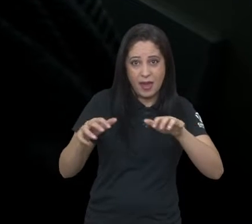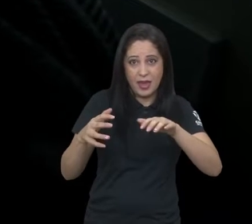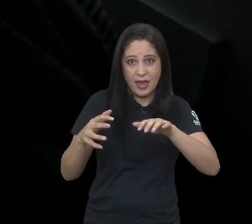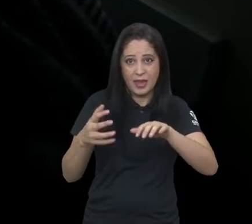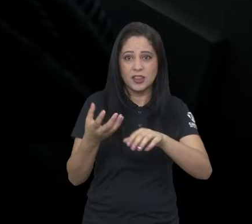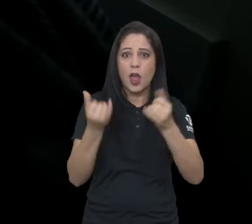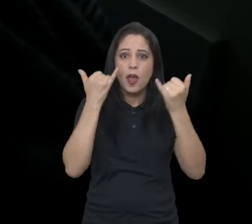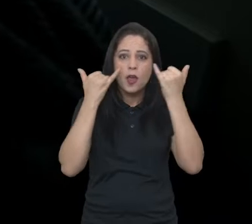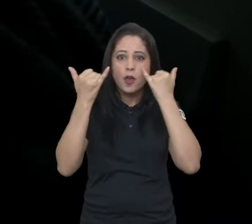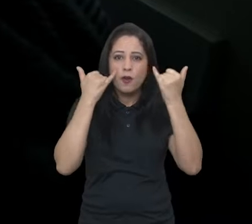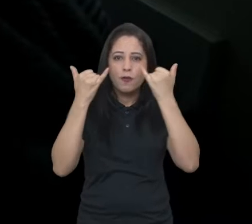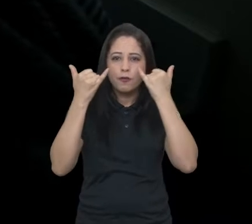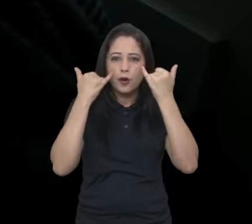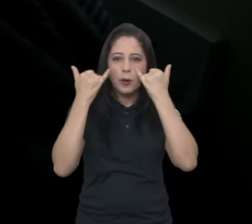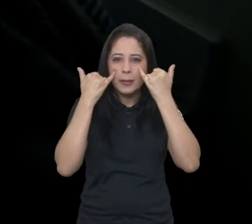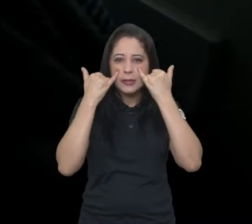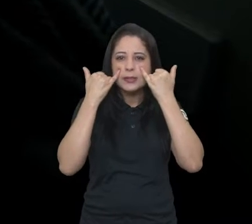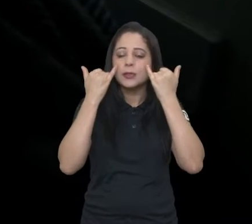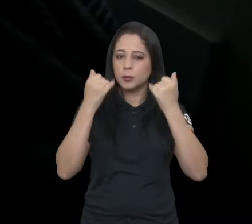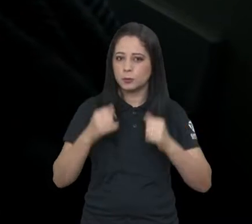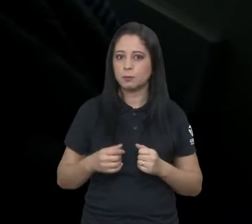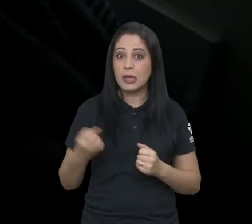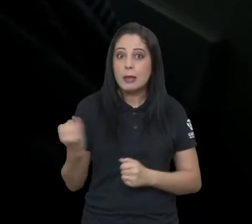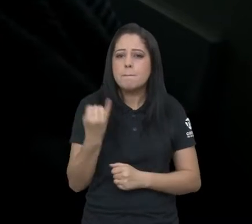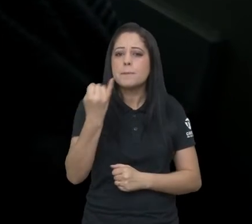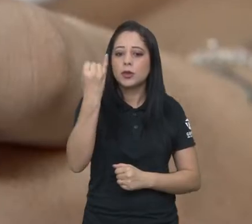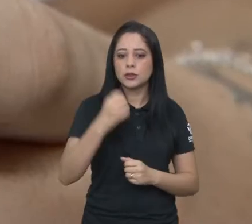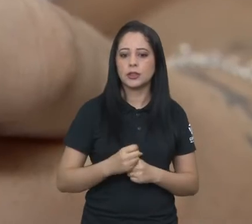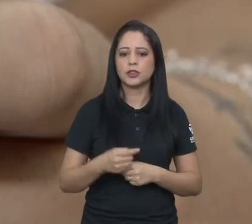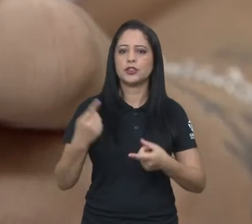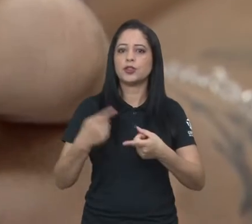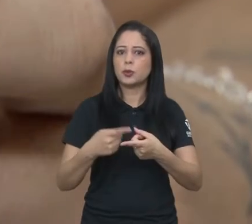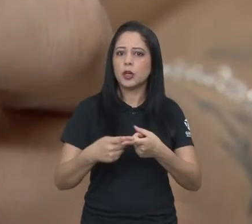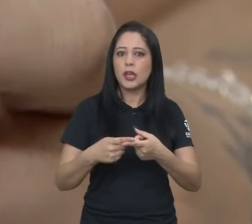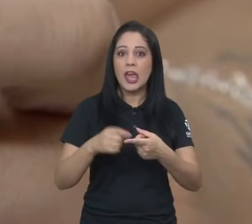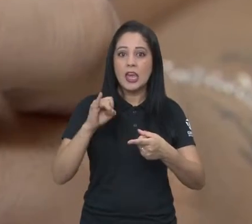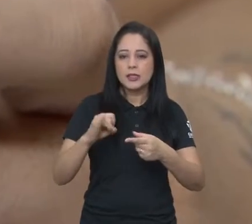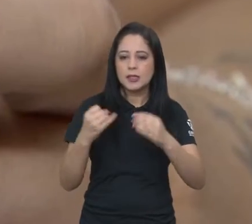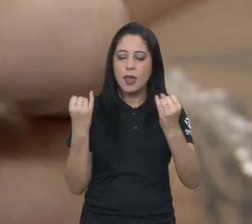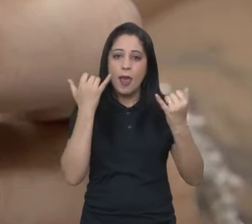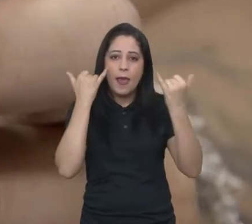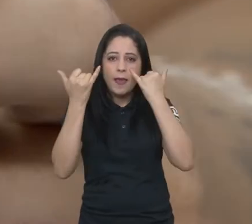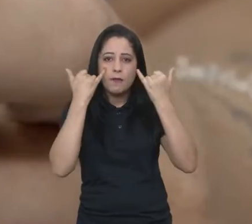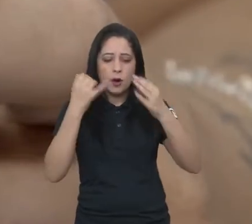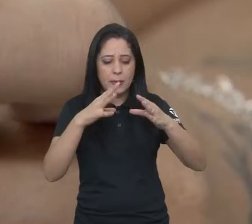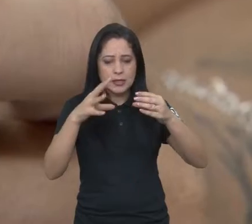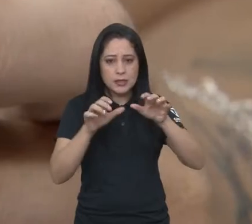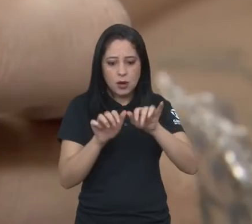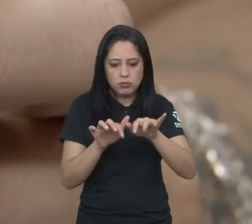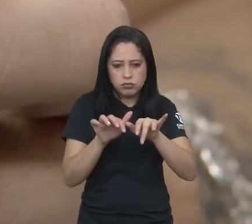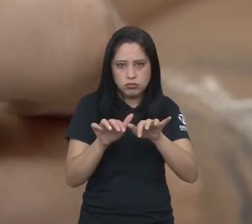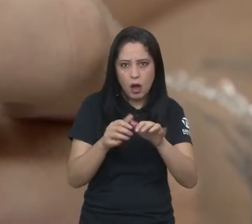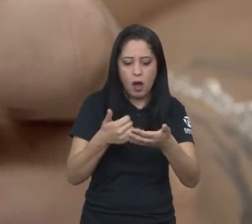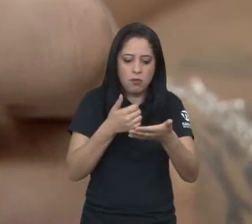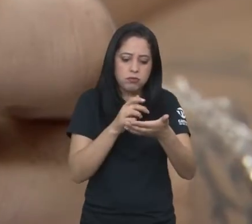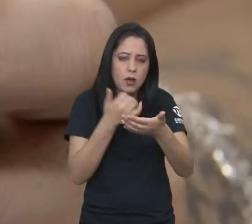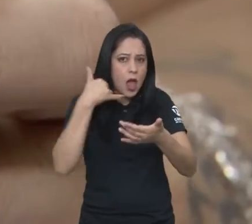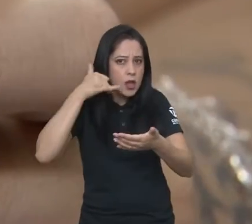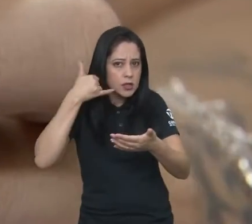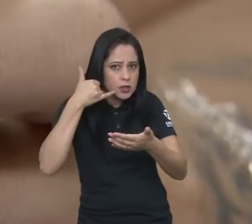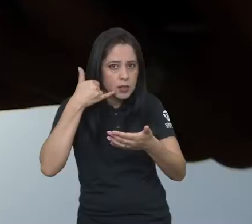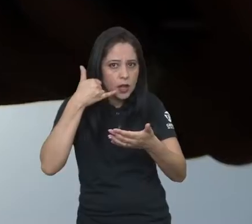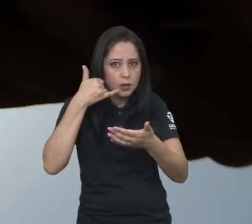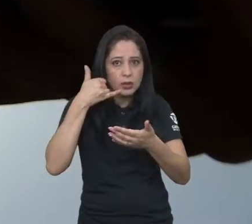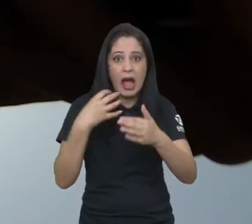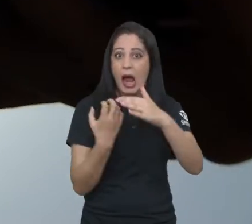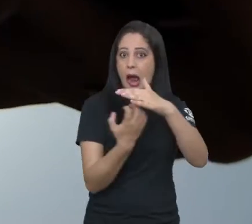hoje as informações mais cobiçadas do mundo moderno. Afinal de contas, quanto mais informação uma pessoa ou empresa